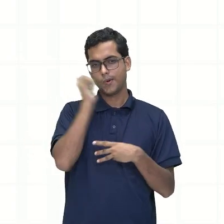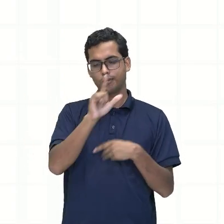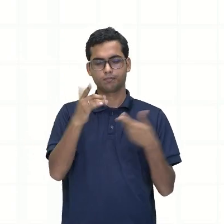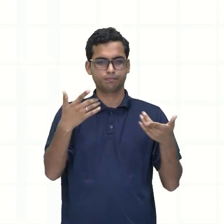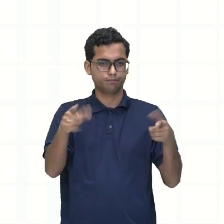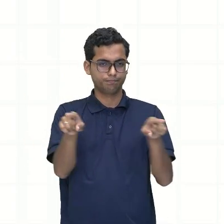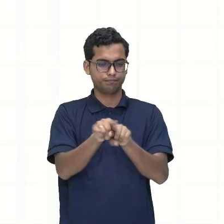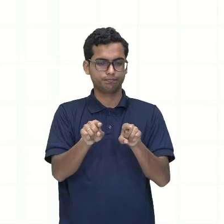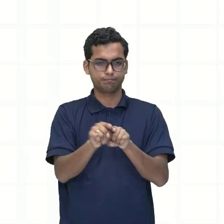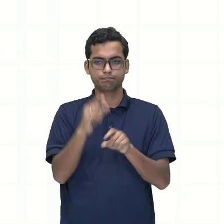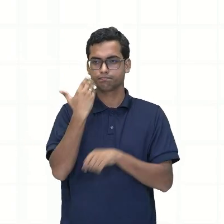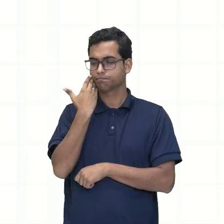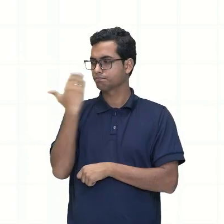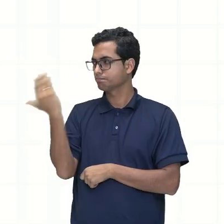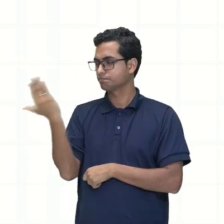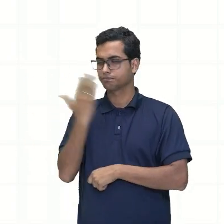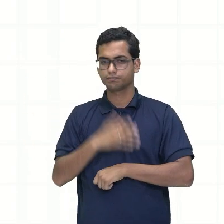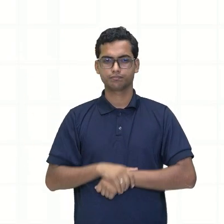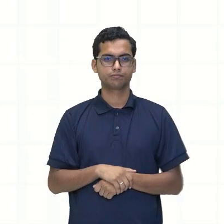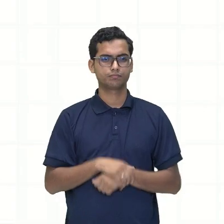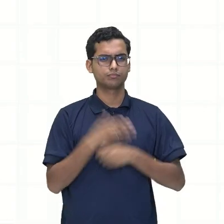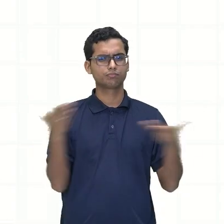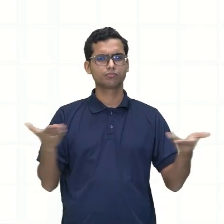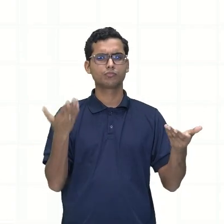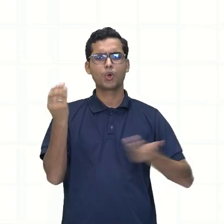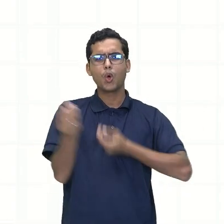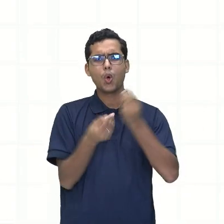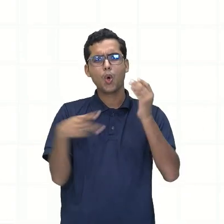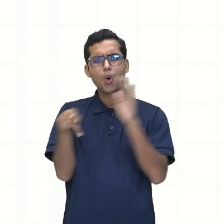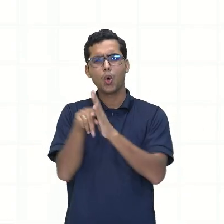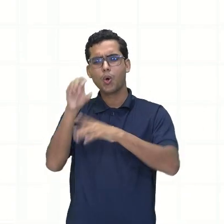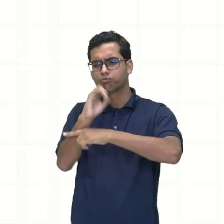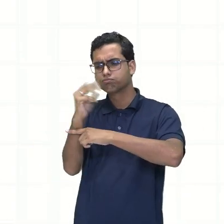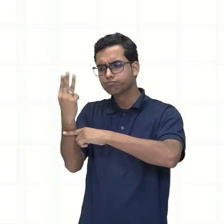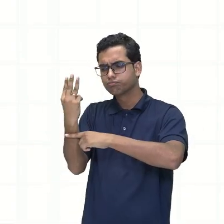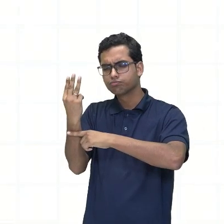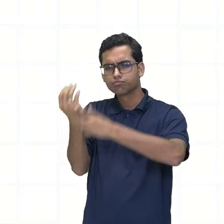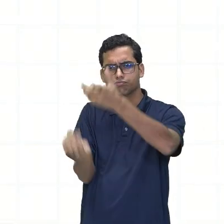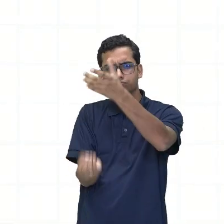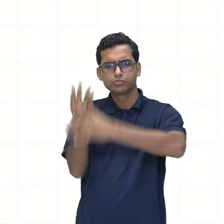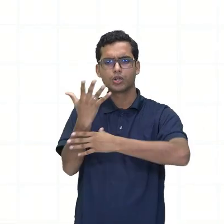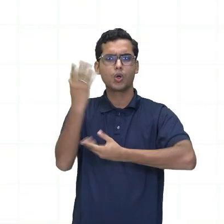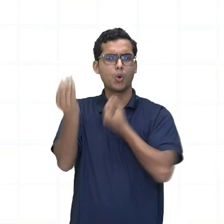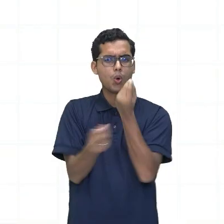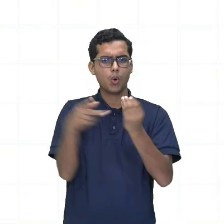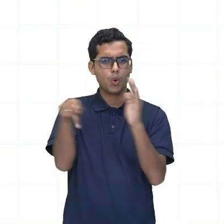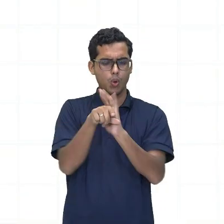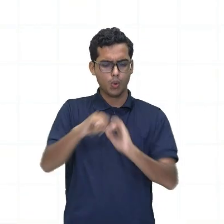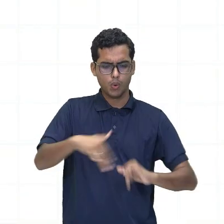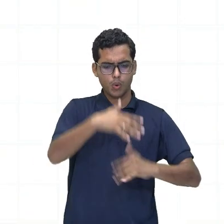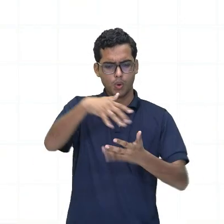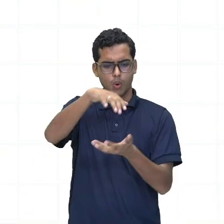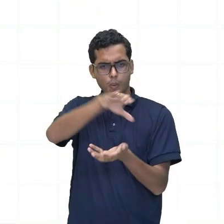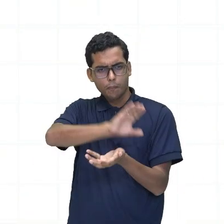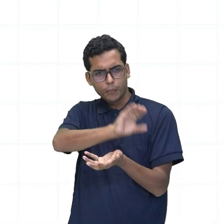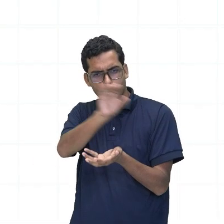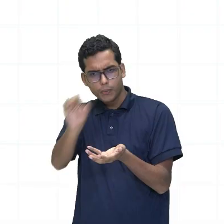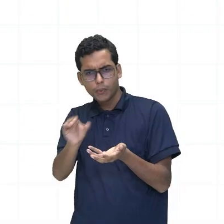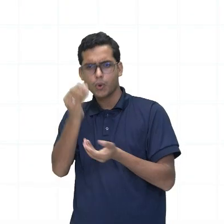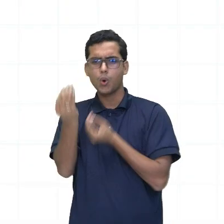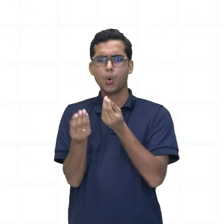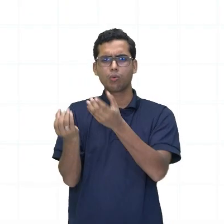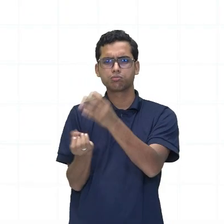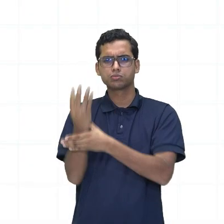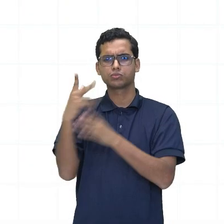como é a formação desse ozônio? Vamos lá. Se eu estou entendendo direito,